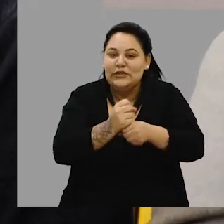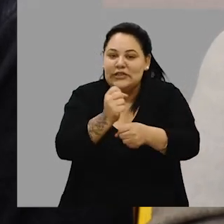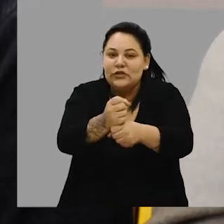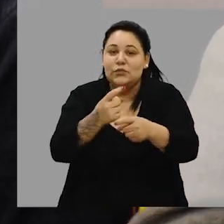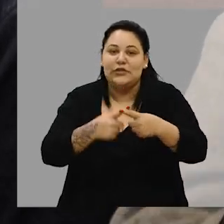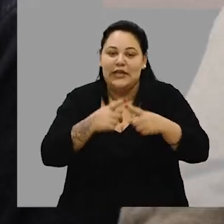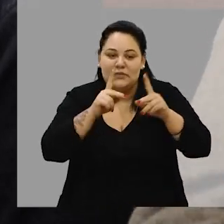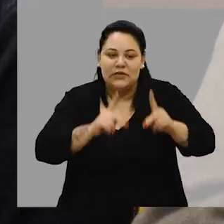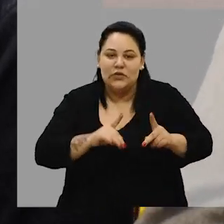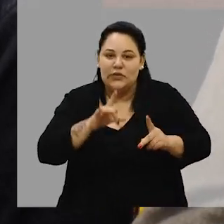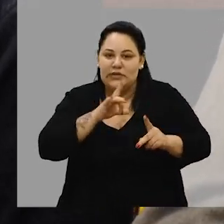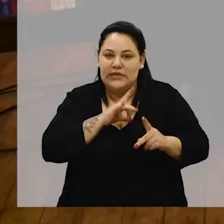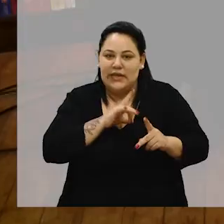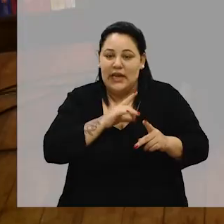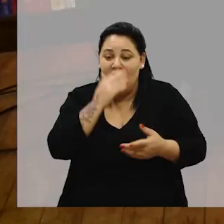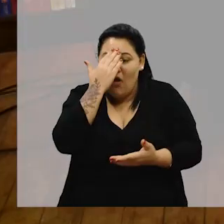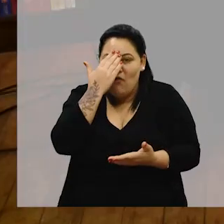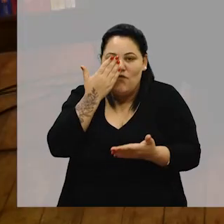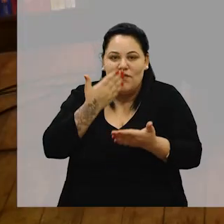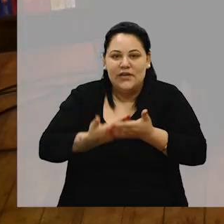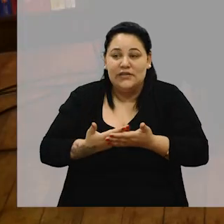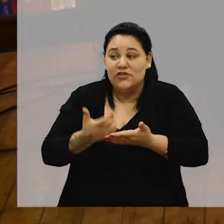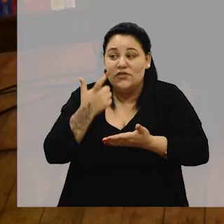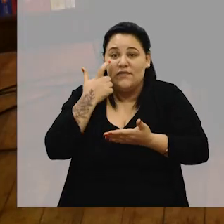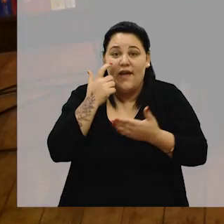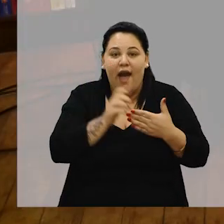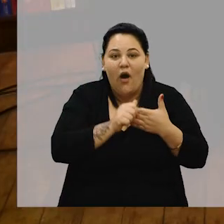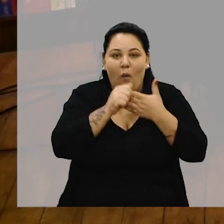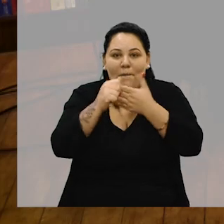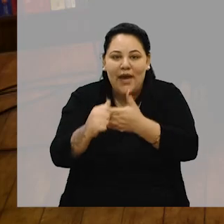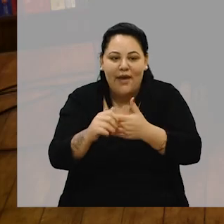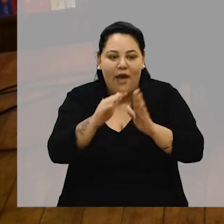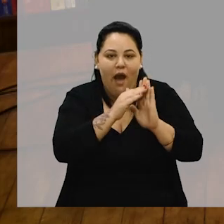que justamente o público tenha esta confiança, né?